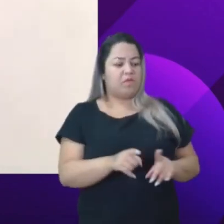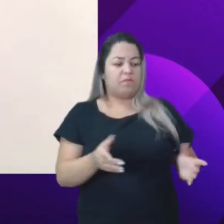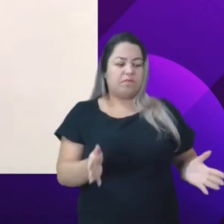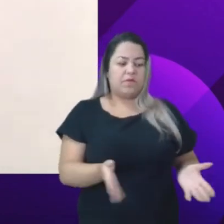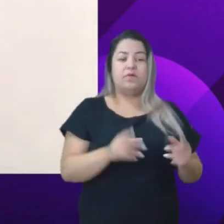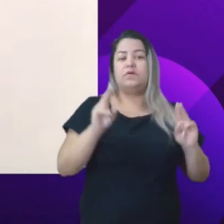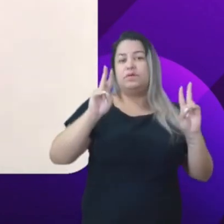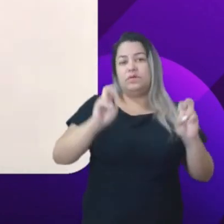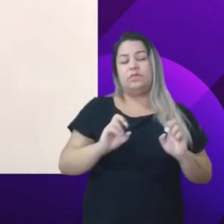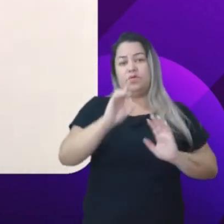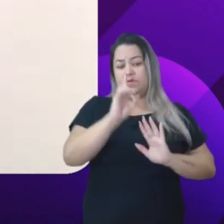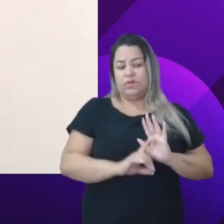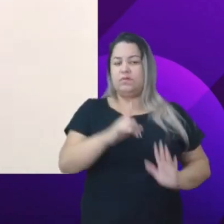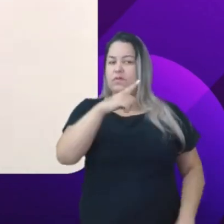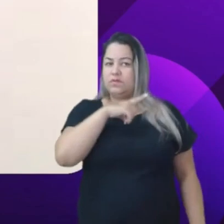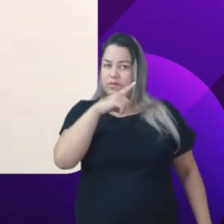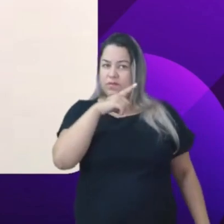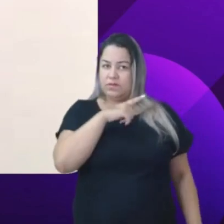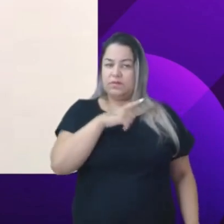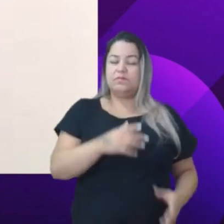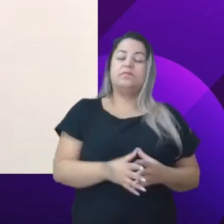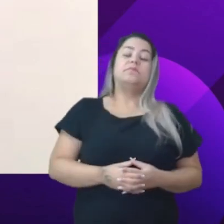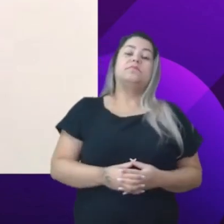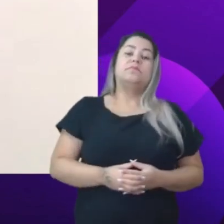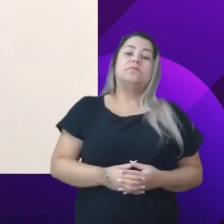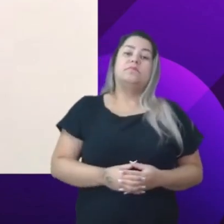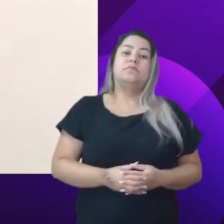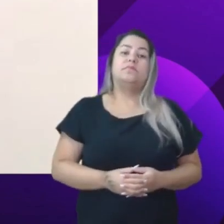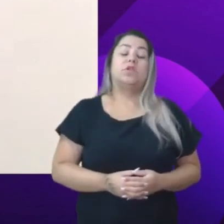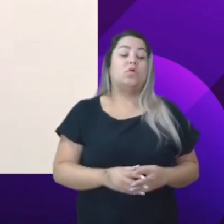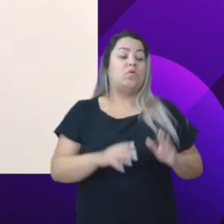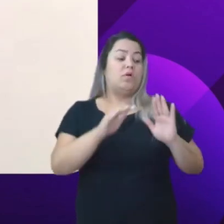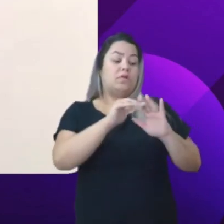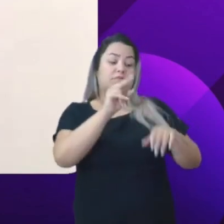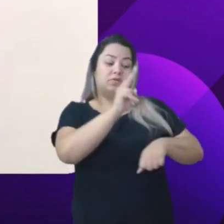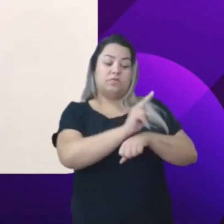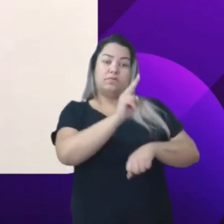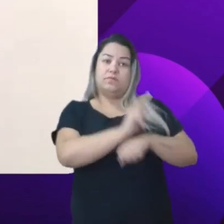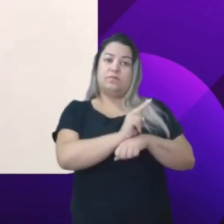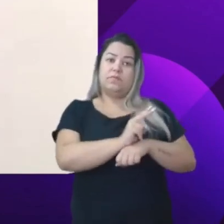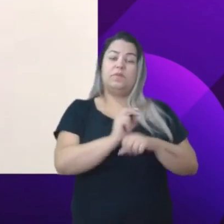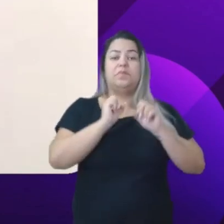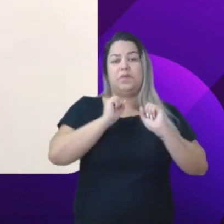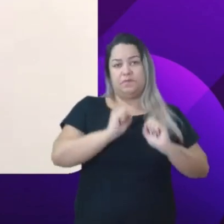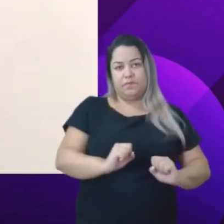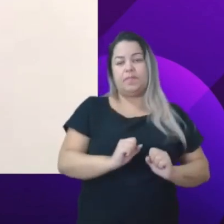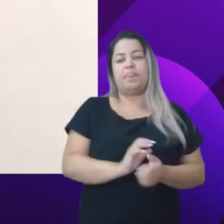elas e dizer sobre os direitos que ela tem, né? Quais são as medidas protetivas que elas podem